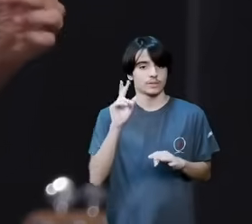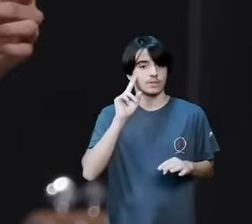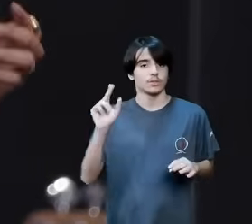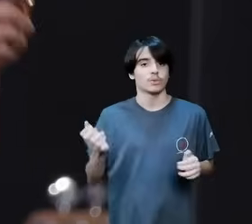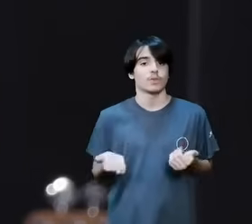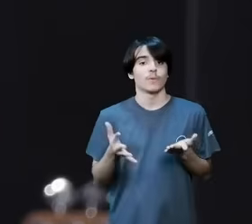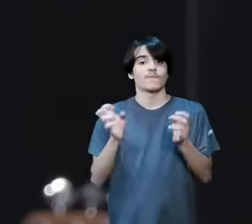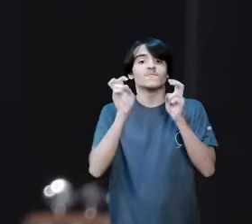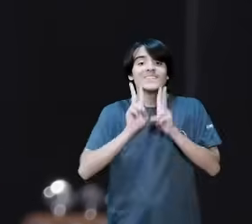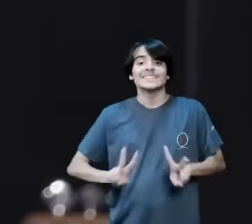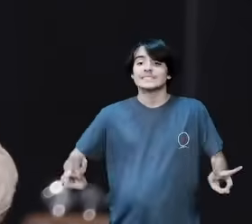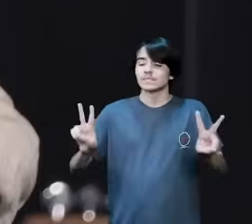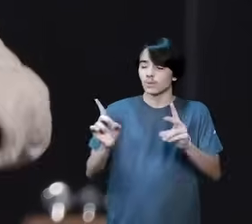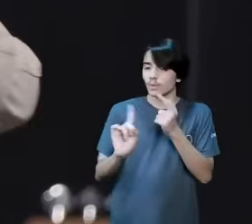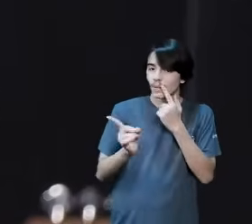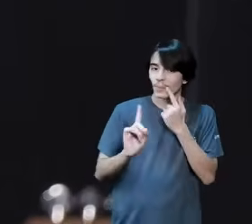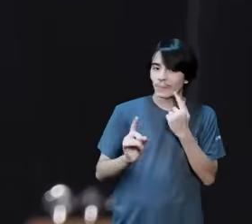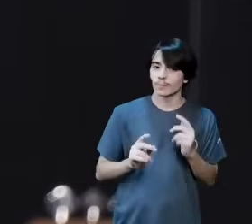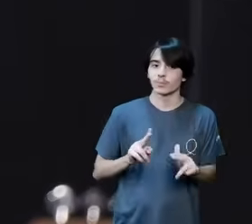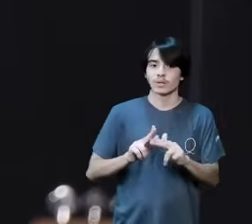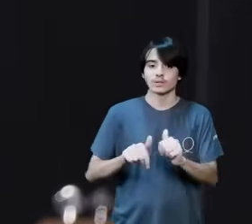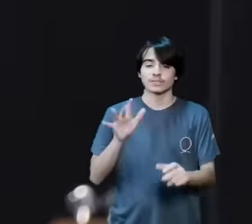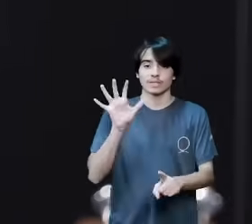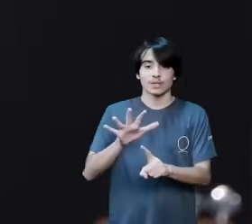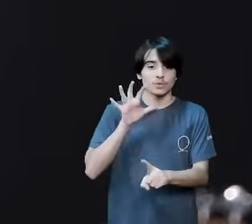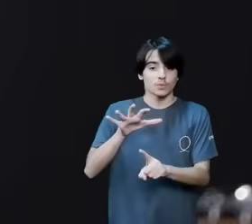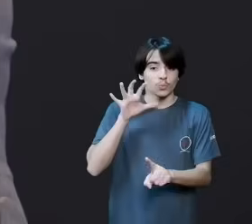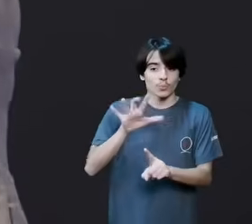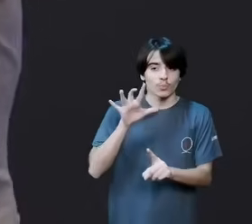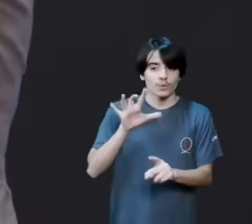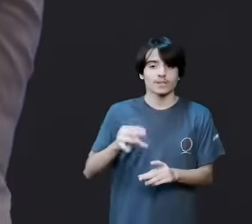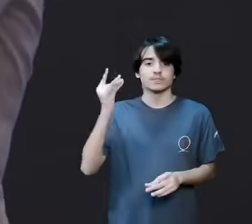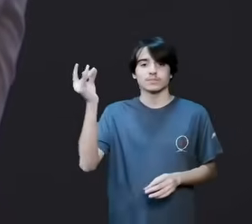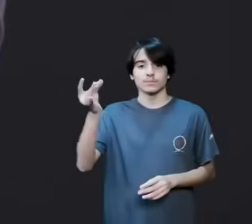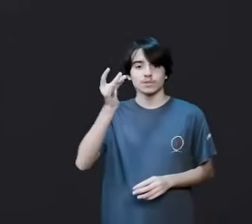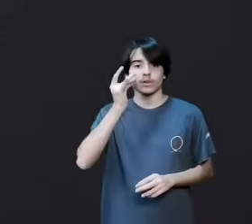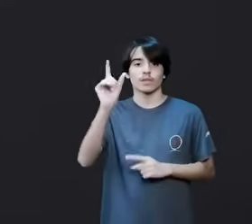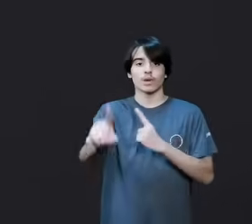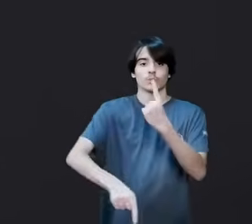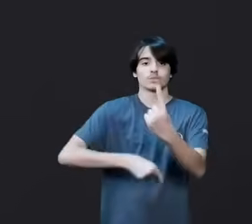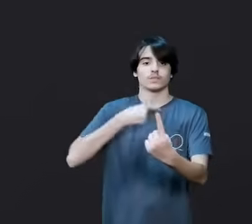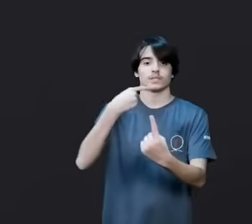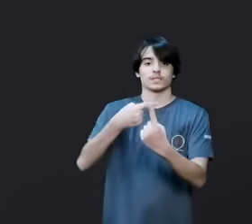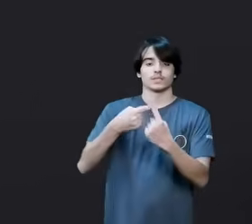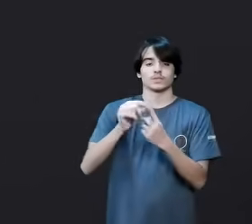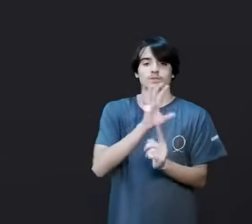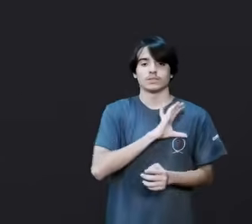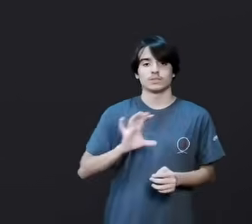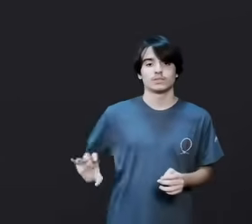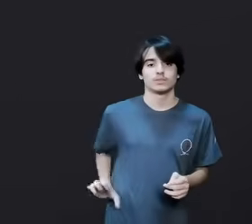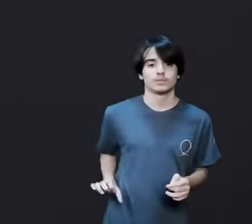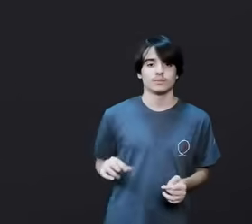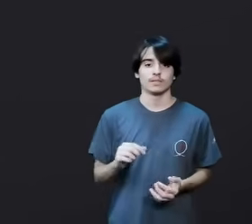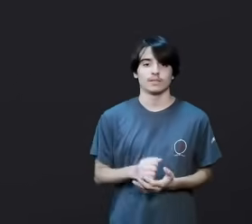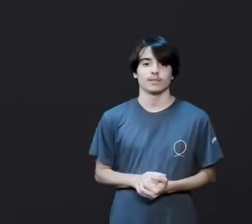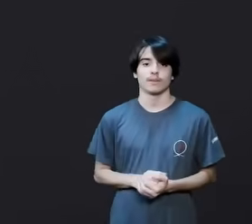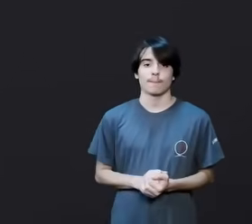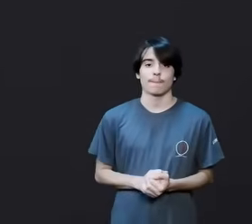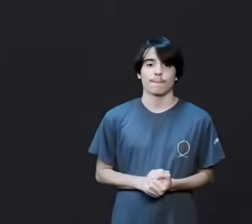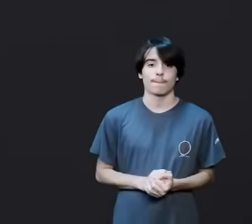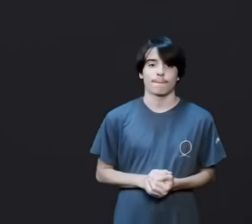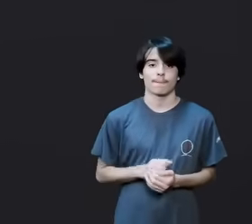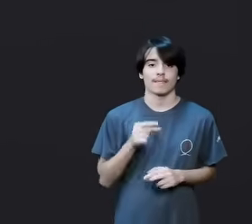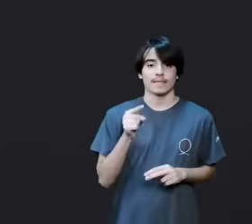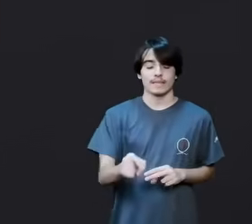uma visão. Contudo, por causa da influência espiritual da crucificação de Cristo, e por ele ser mantido por Pilatos, que